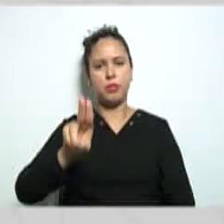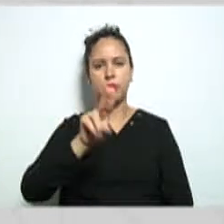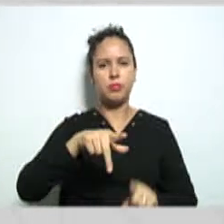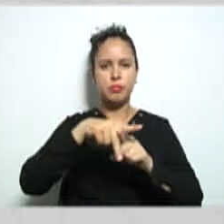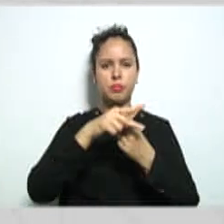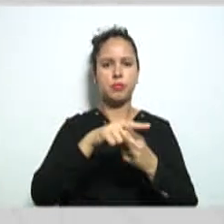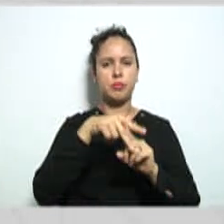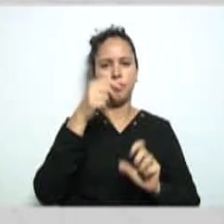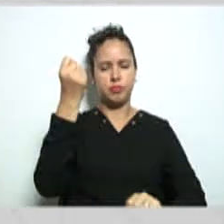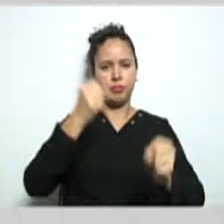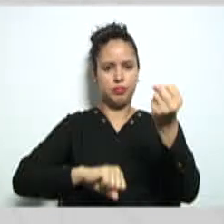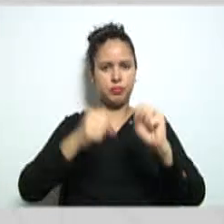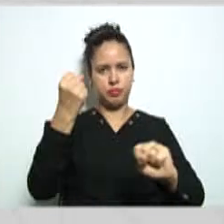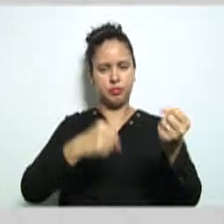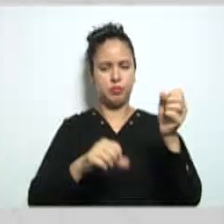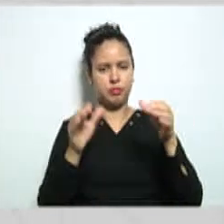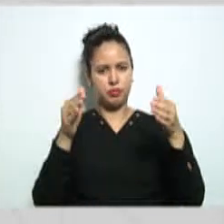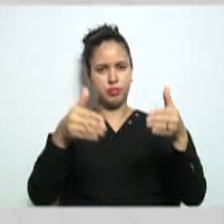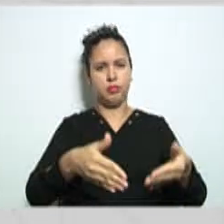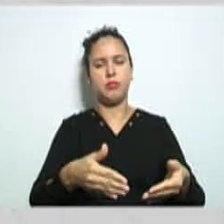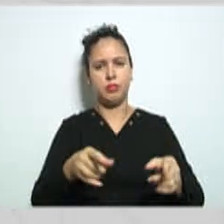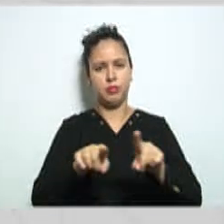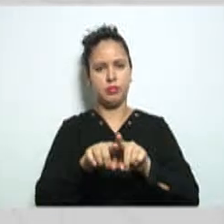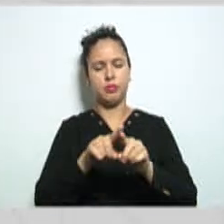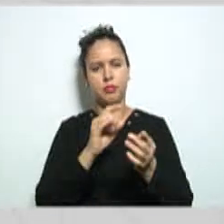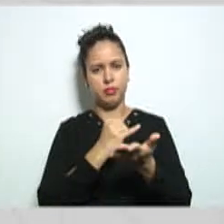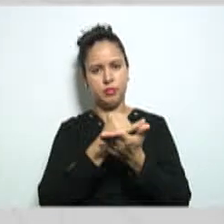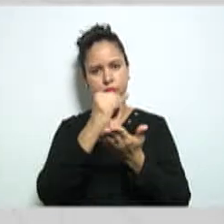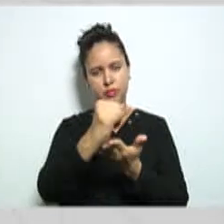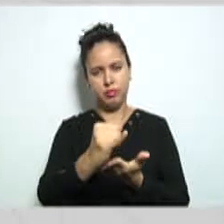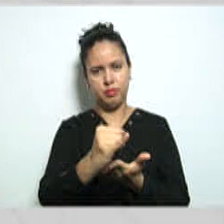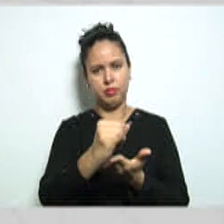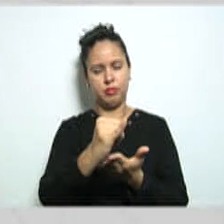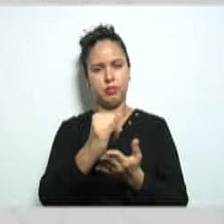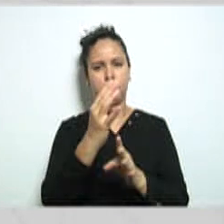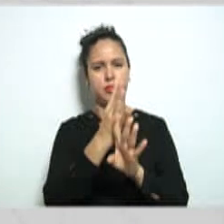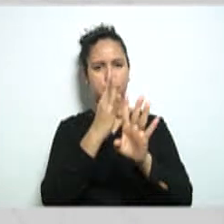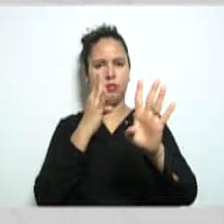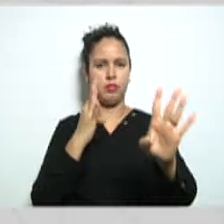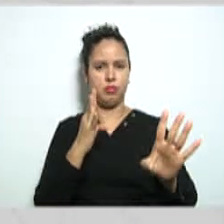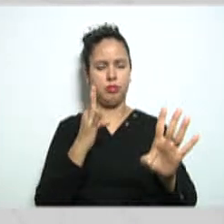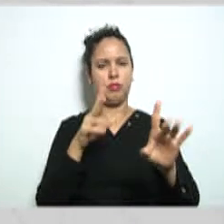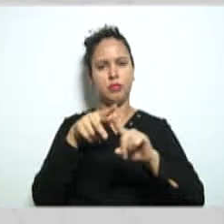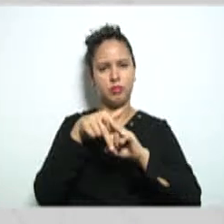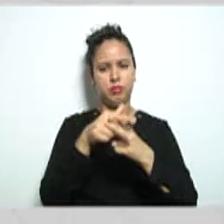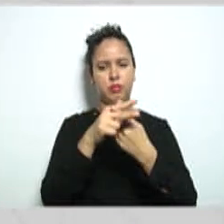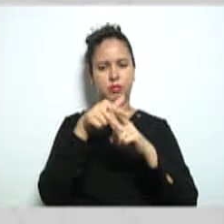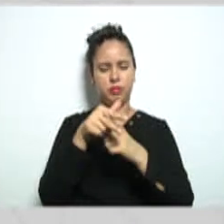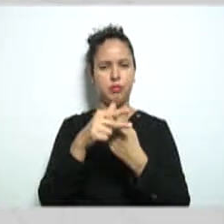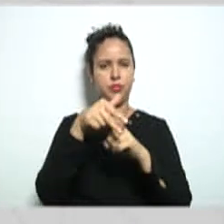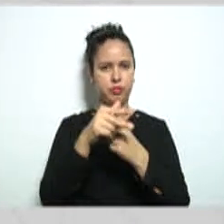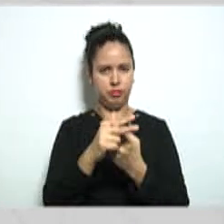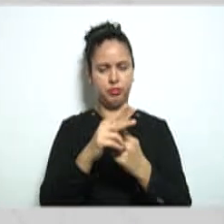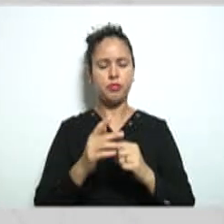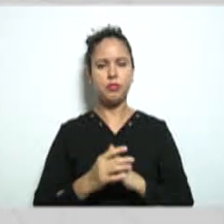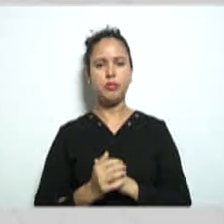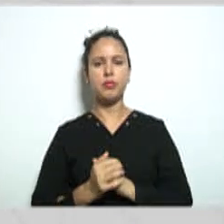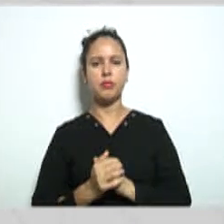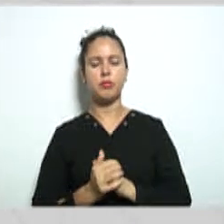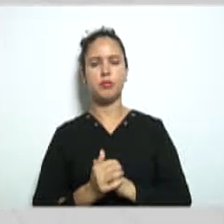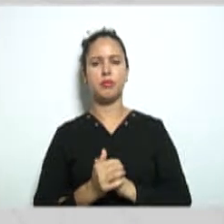maquinário especializado e a introdução da linha de montagem. Então, gente, olha